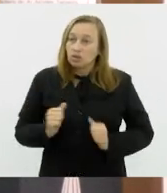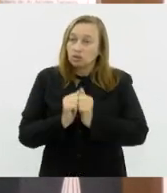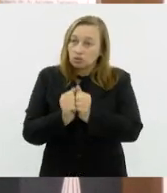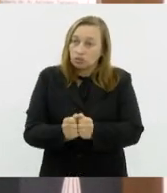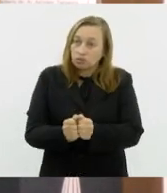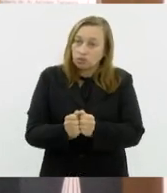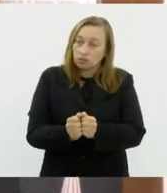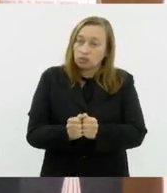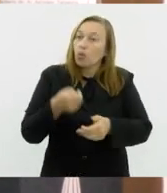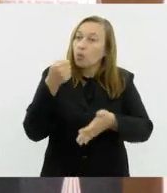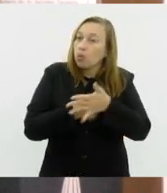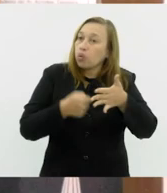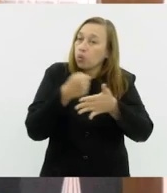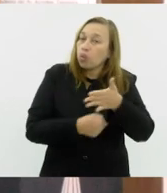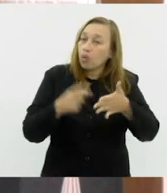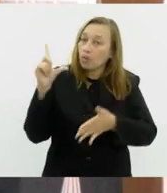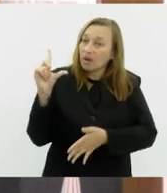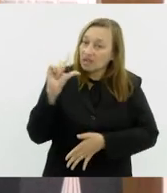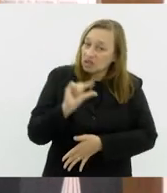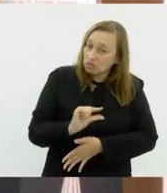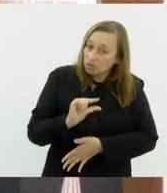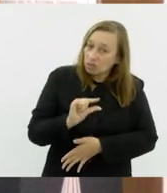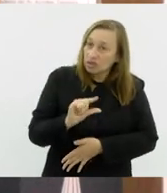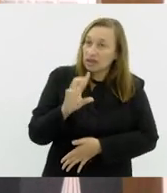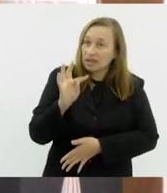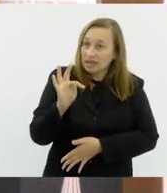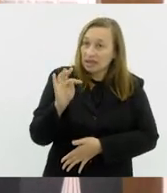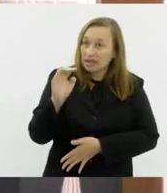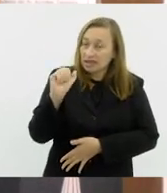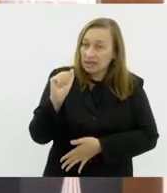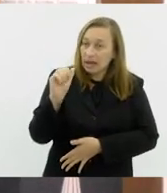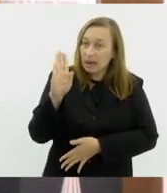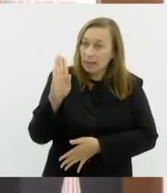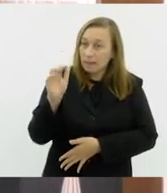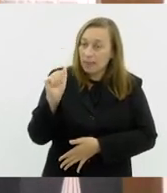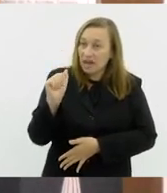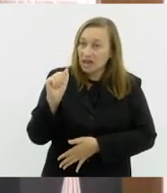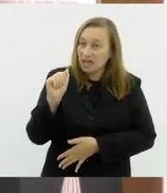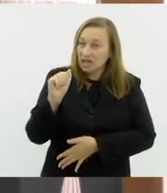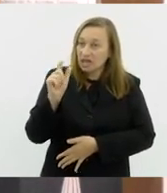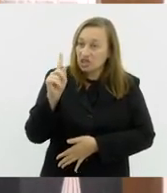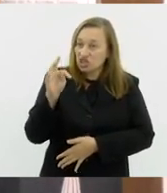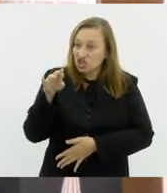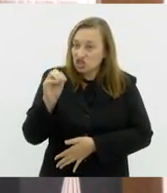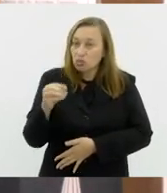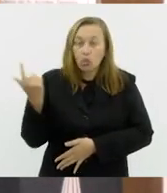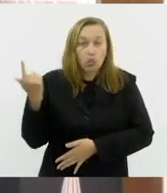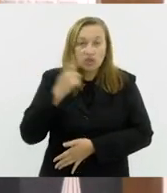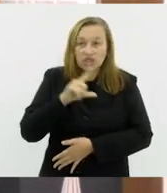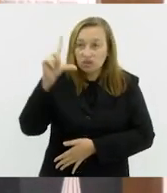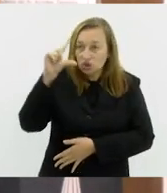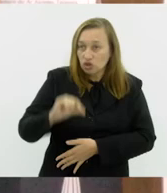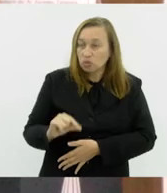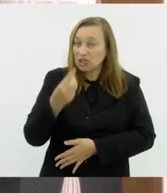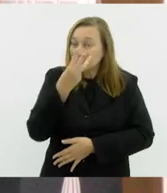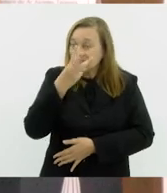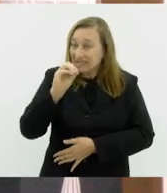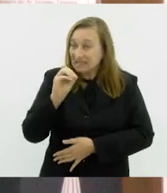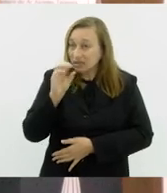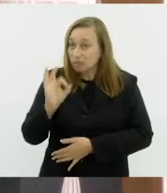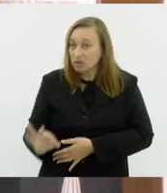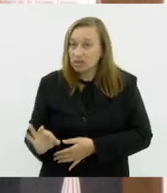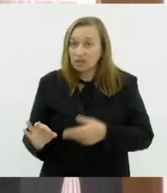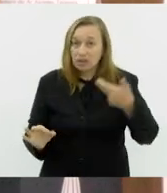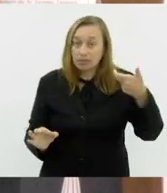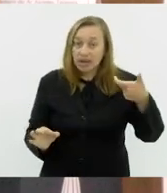entrou numa luta para diminuir o tabagismo no mundo e aqui no Brasil, nós conseguimos reduzir de 30% para 15%